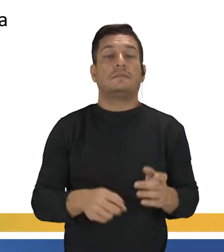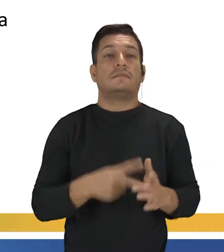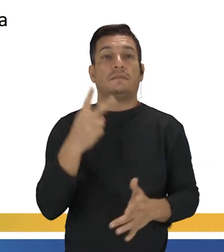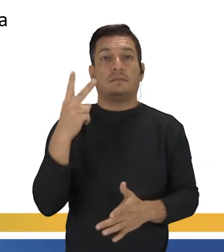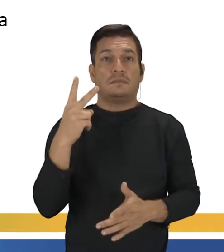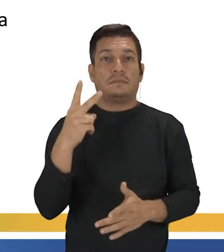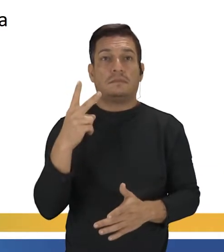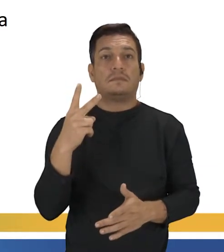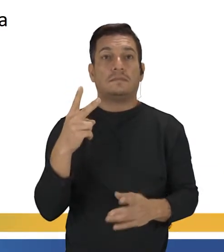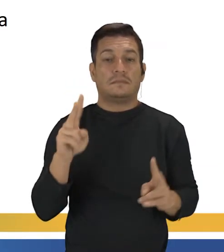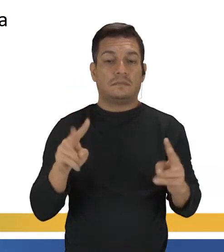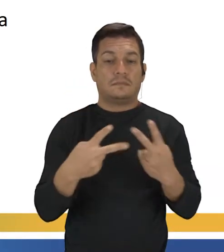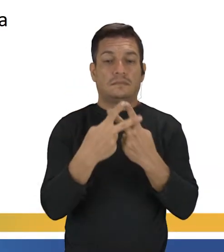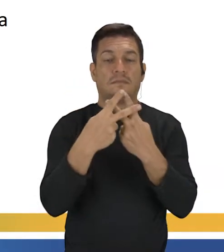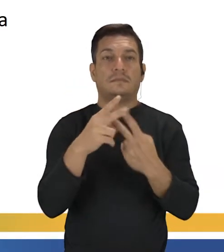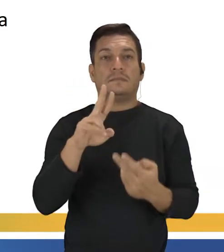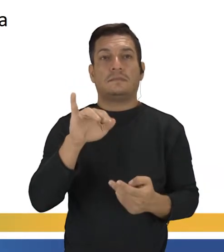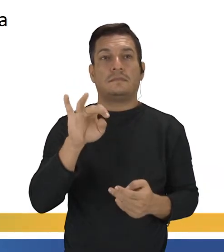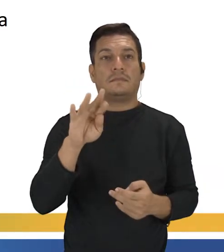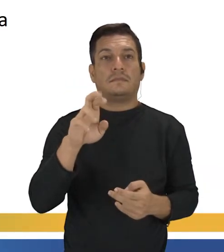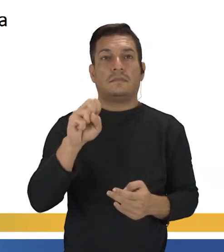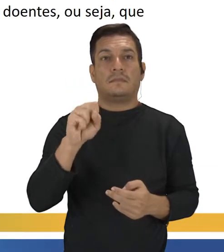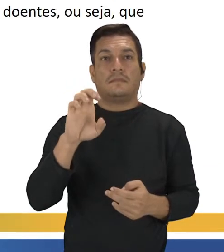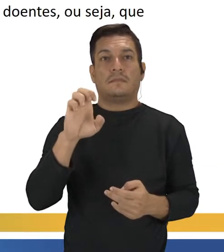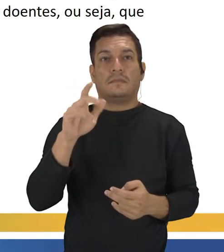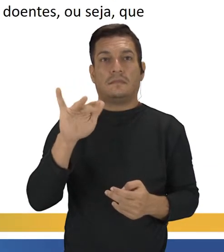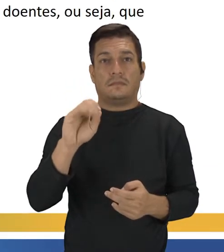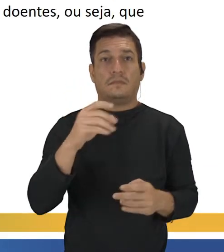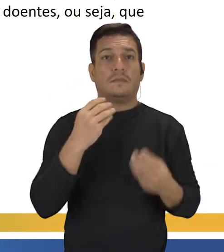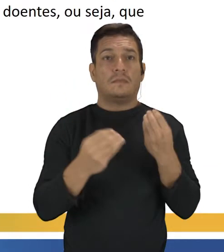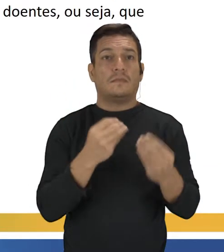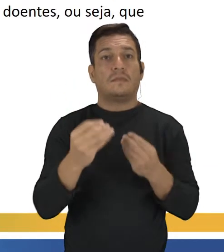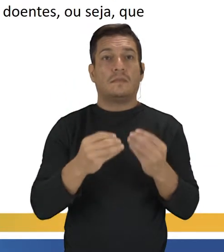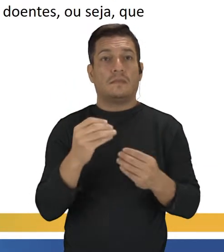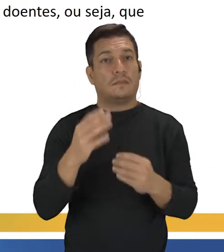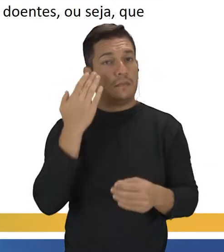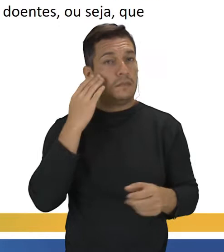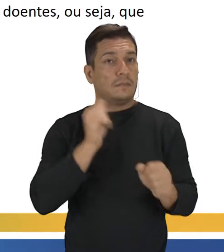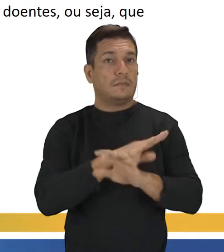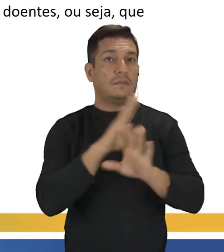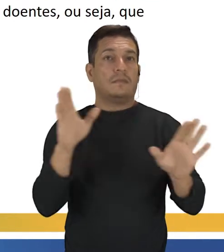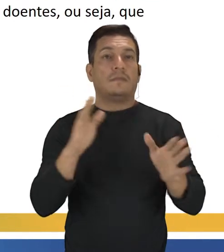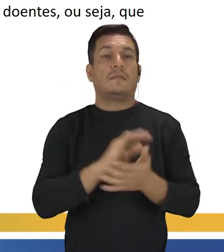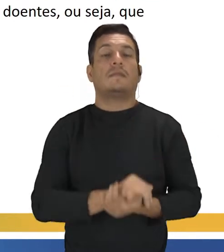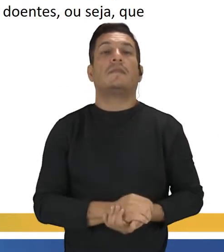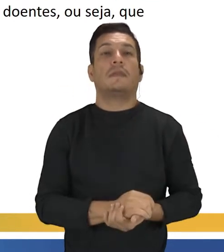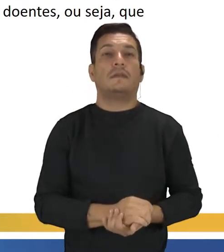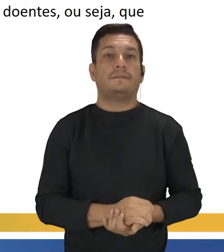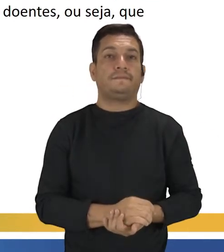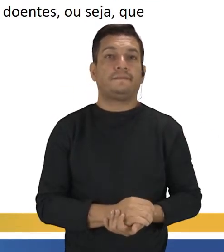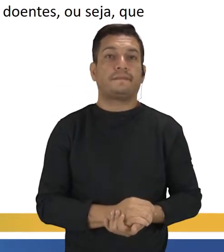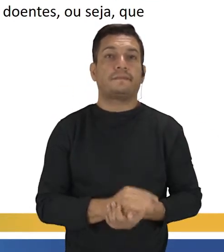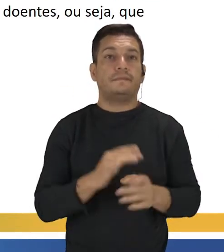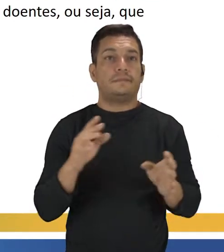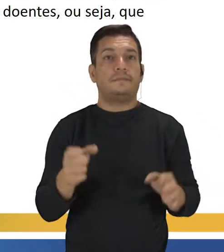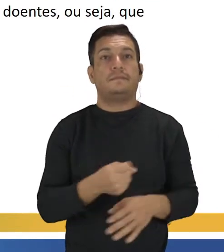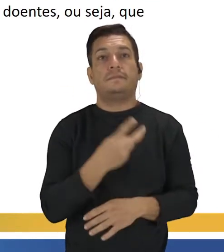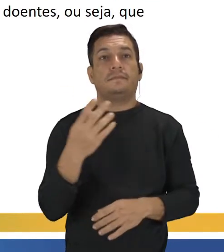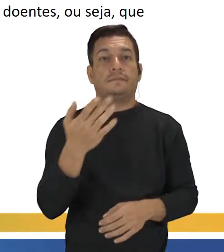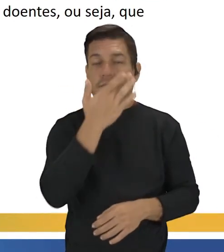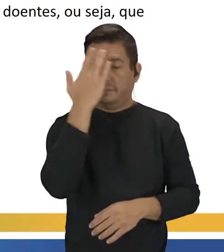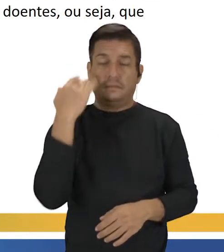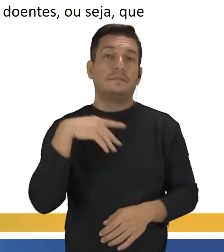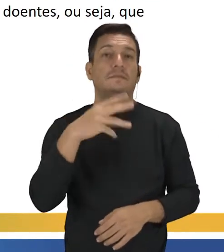chama de interseção. Então, como é que a gente vai entender esse processo? Vamos lá. Total de pessoas